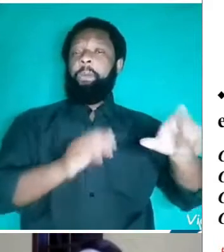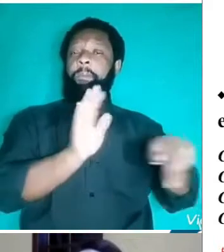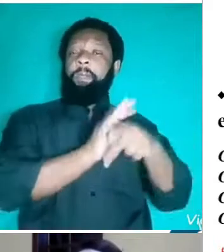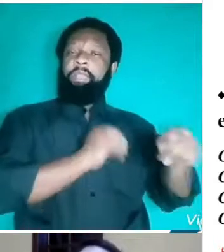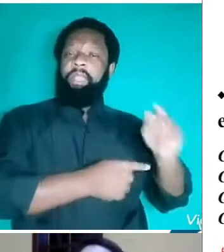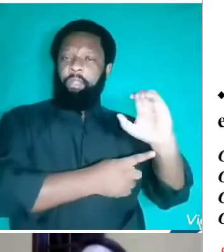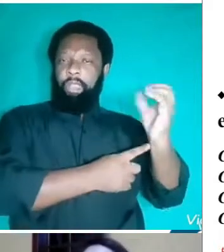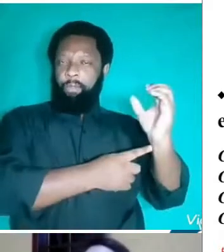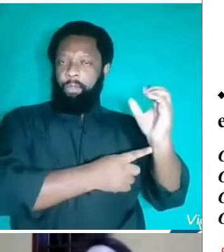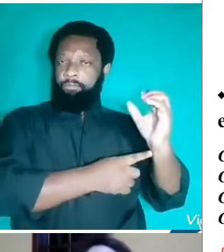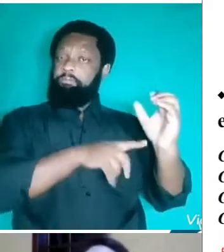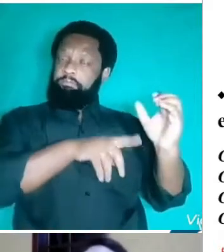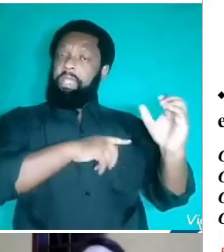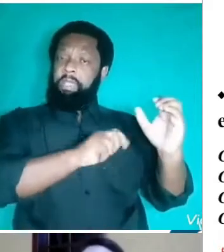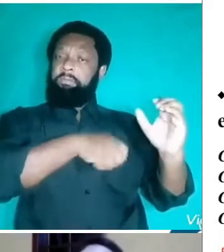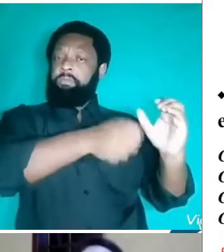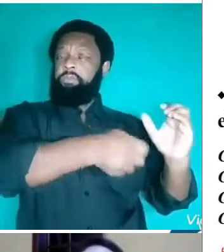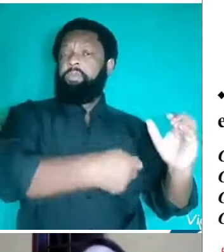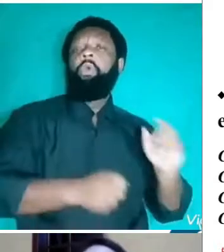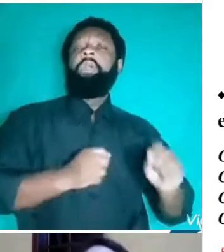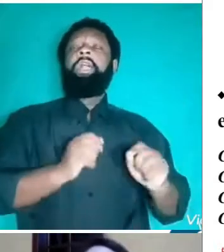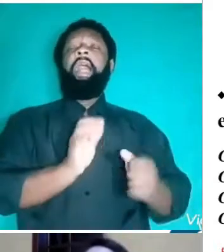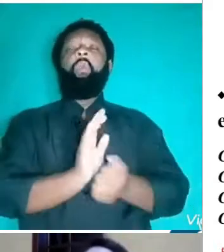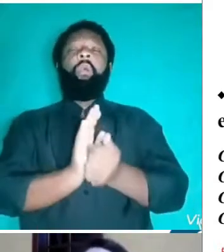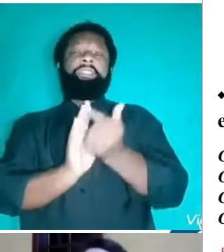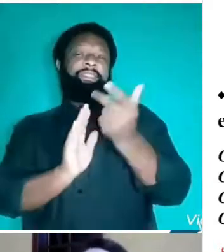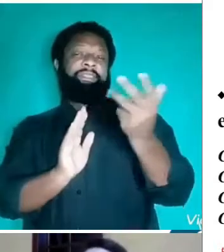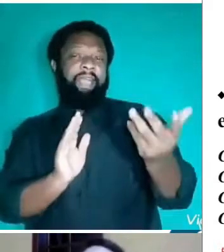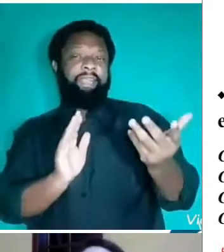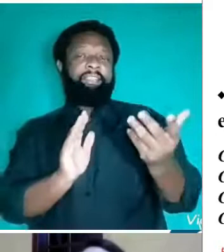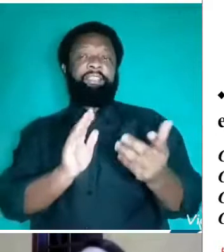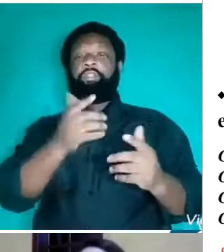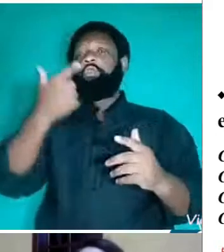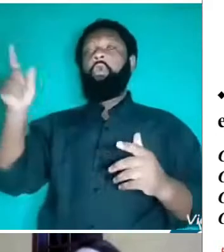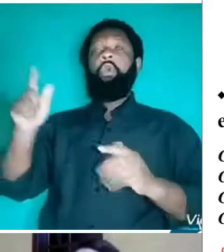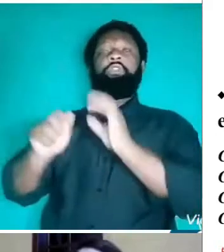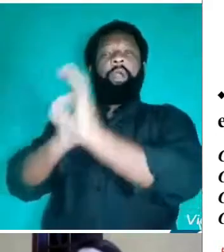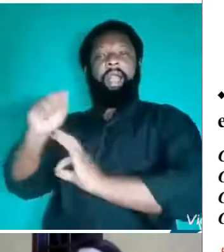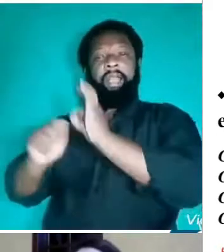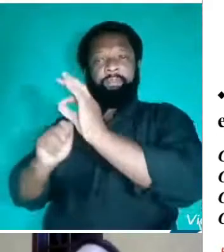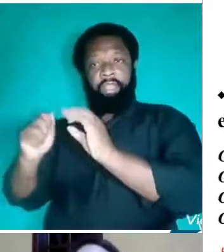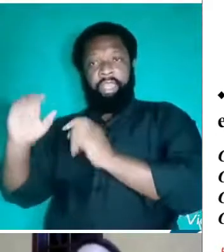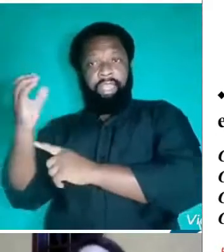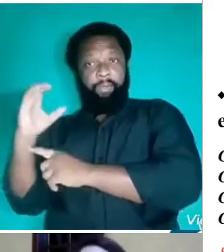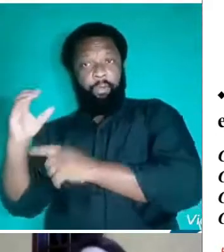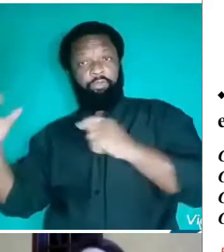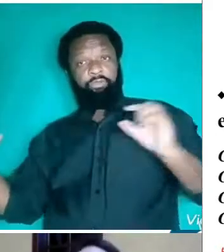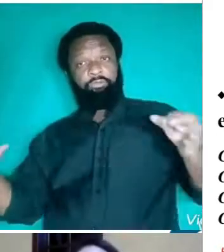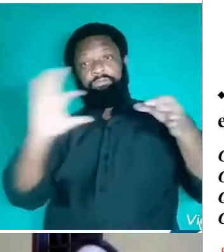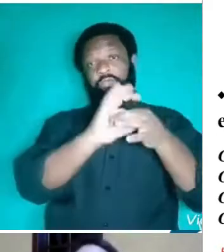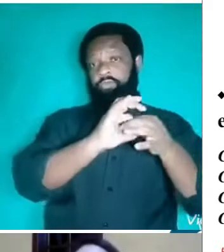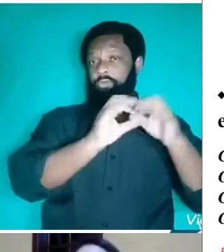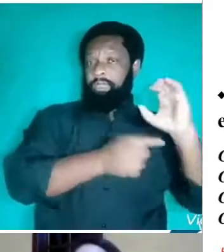do carbono. O carbono pode ser classificado quanto à quantidade dos demais átomos de carbono ligados a